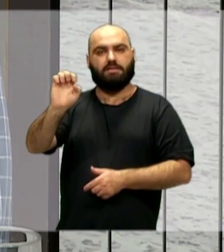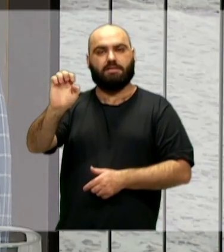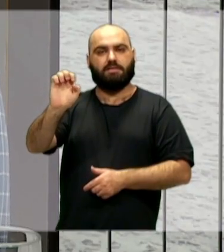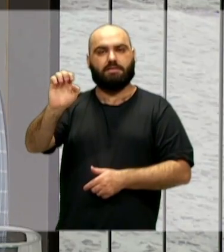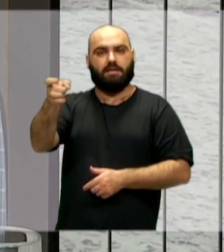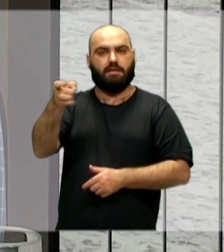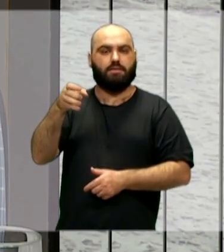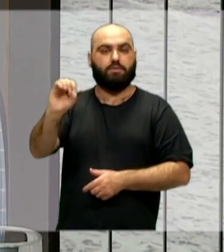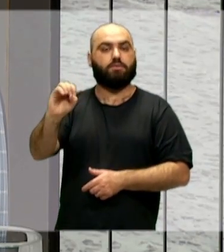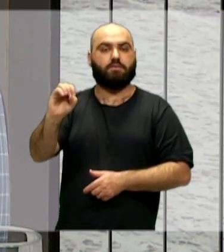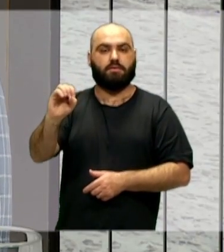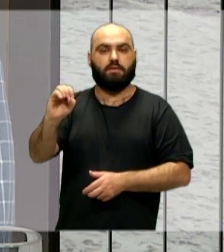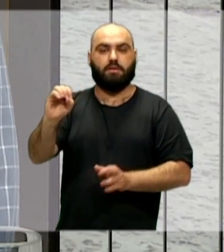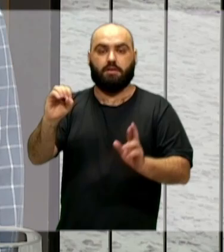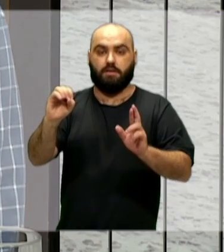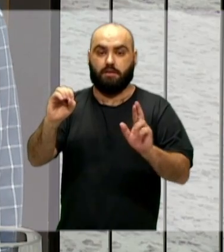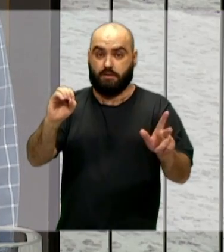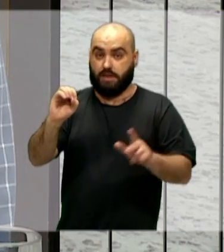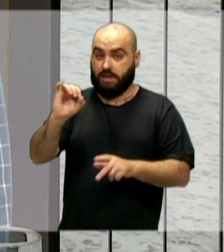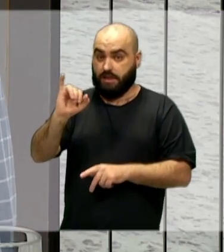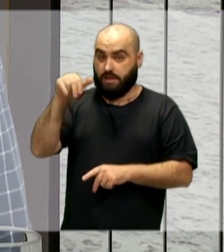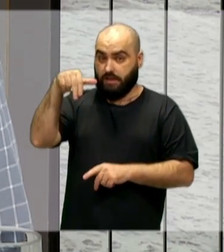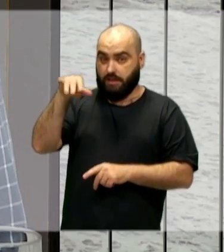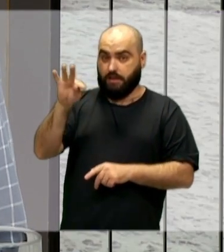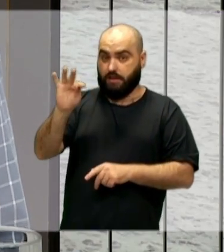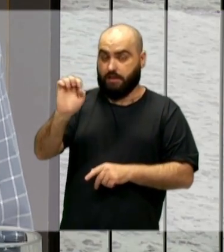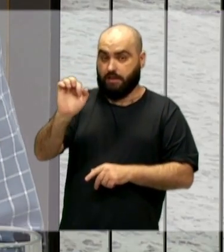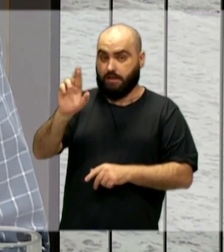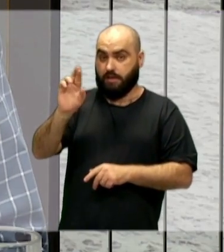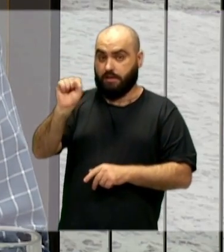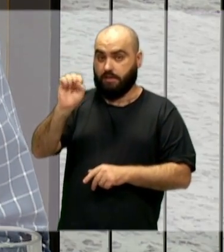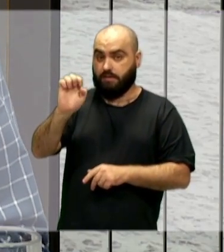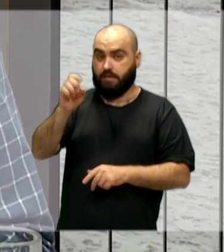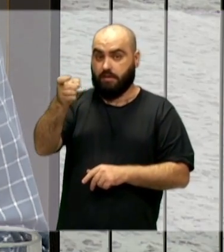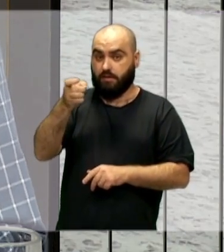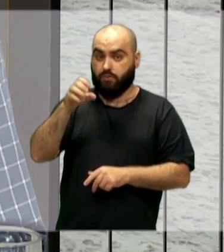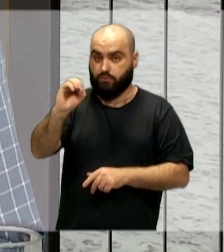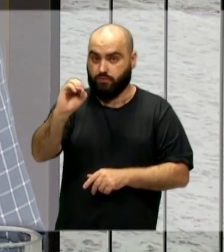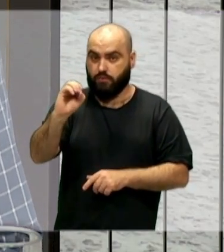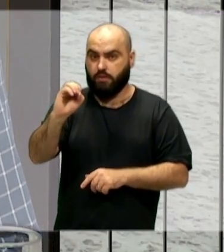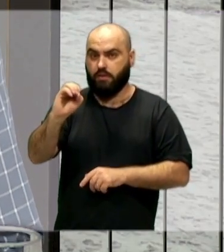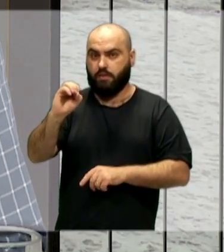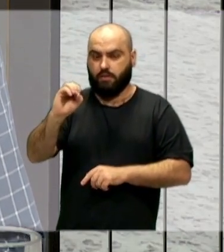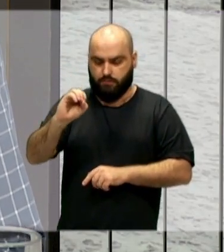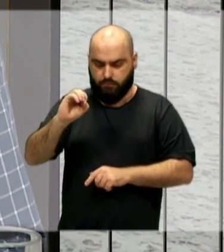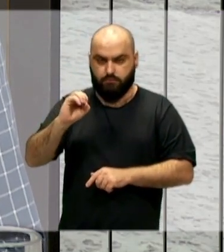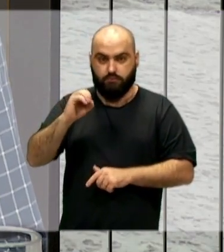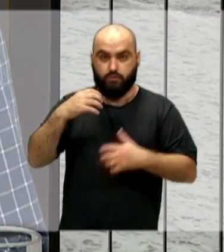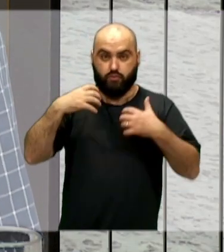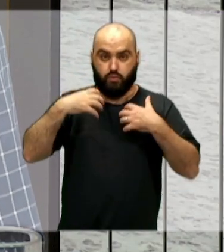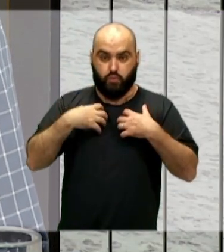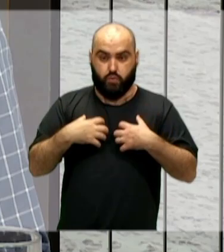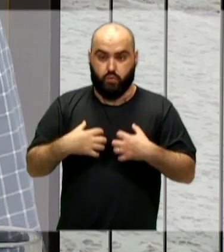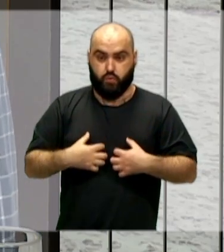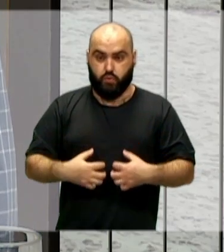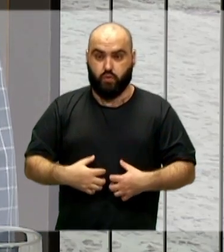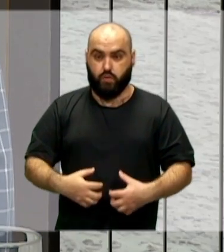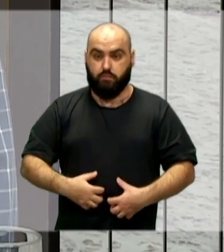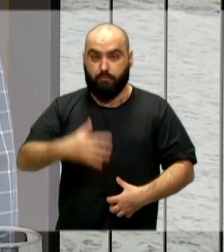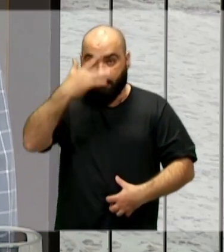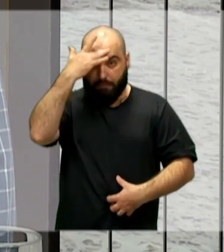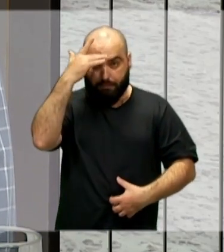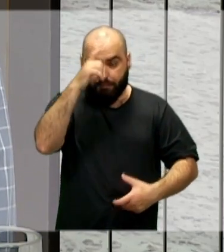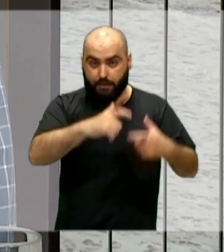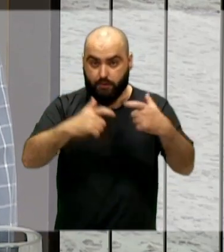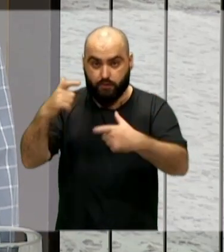é o intersexual, é o intersexo. Dentro da variedade de anatomia do ser humano, tá? Podem existir pessoas